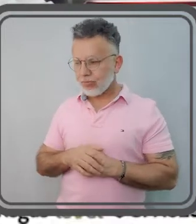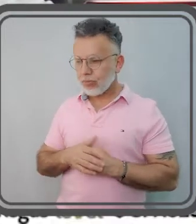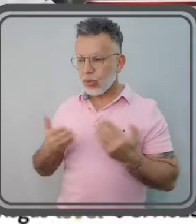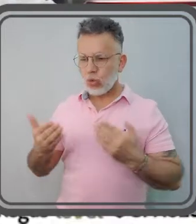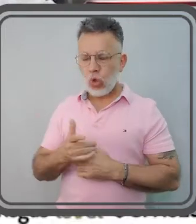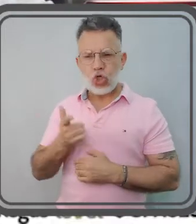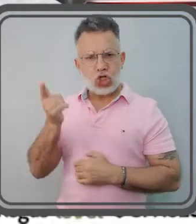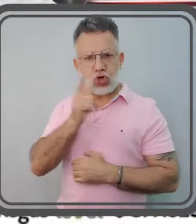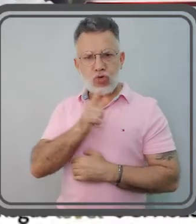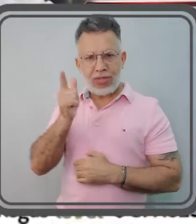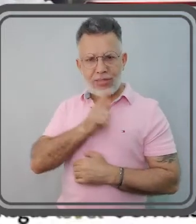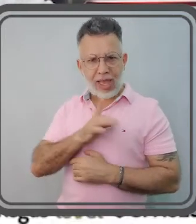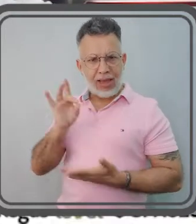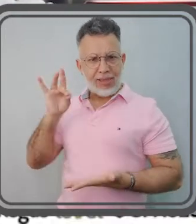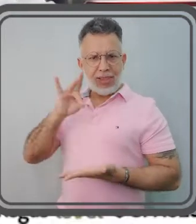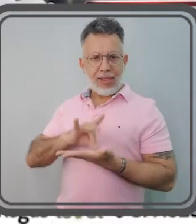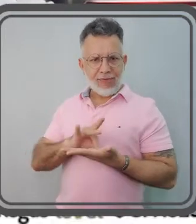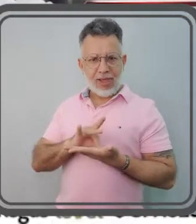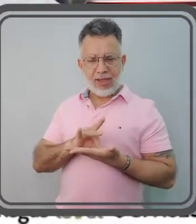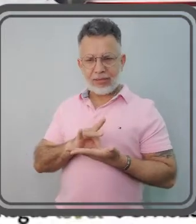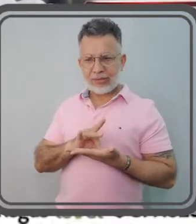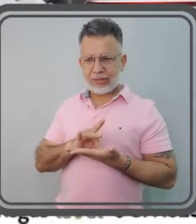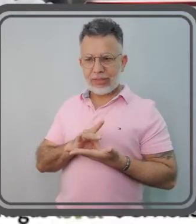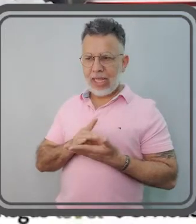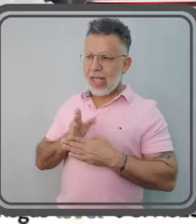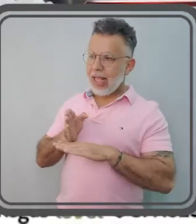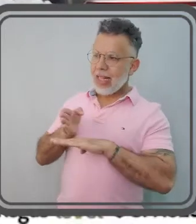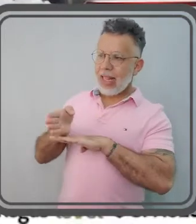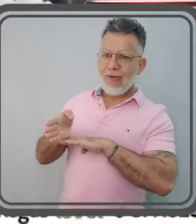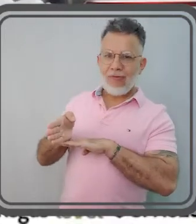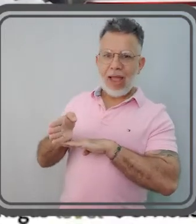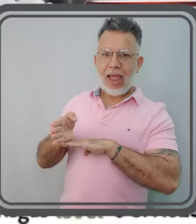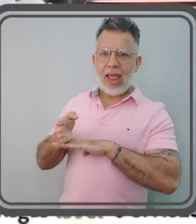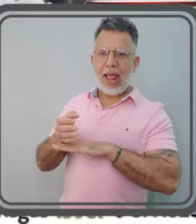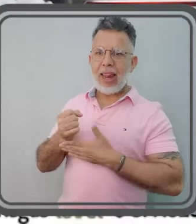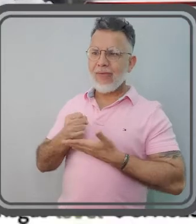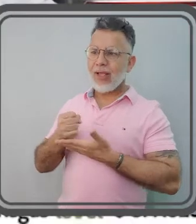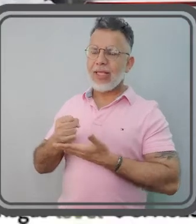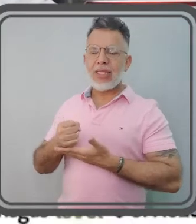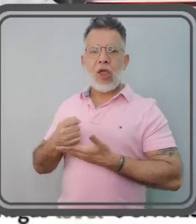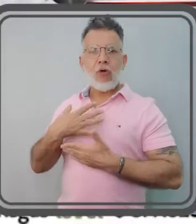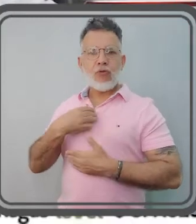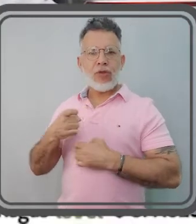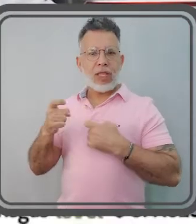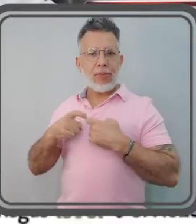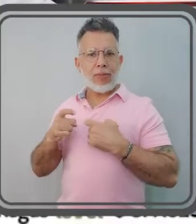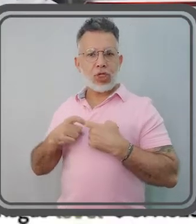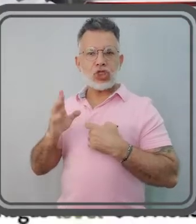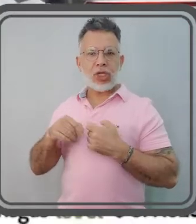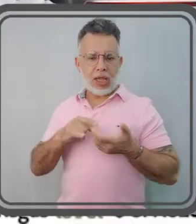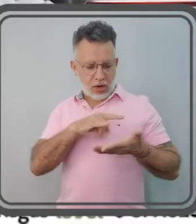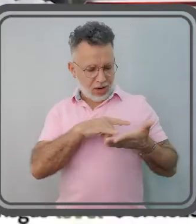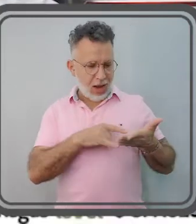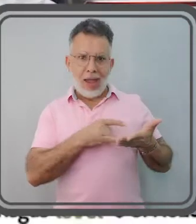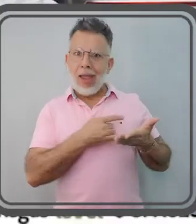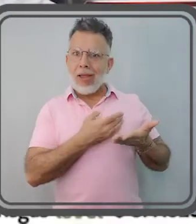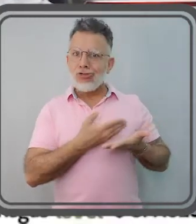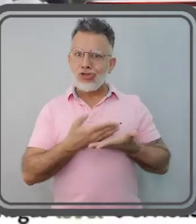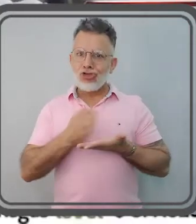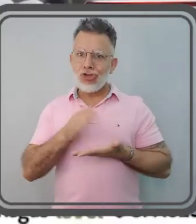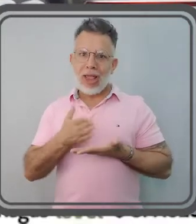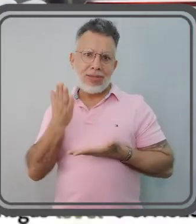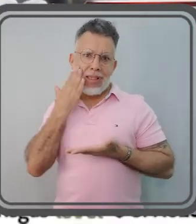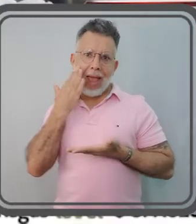você vai levar seu filho para o pediatra já com o diagnóstico, né? Hoje em dia é mais ou menos assim. O que mudou